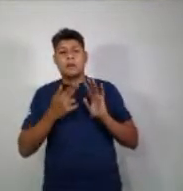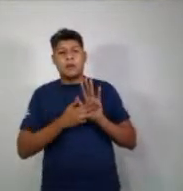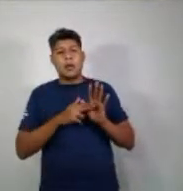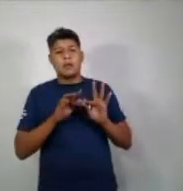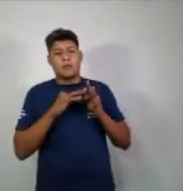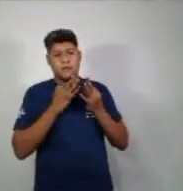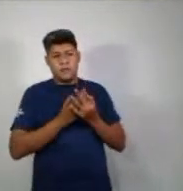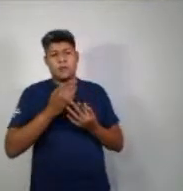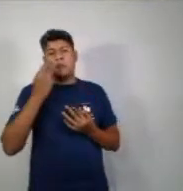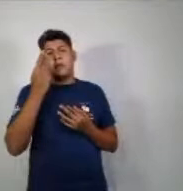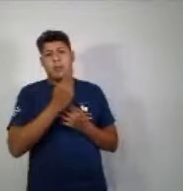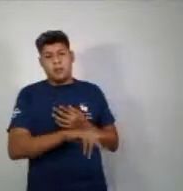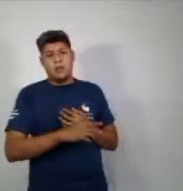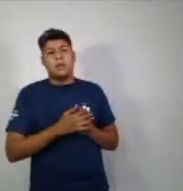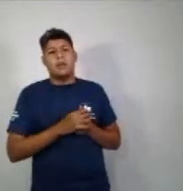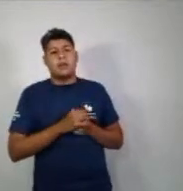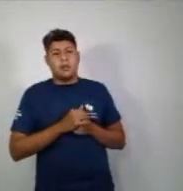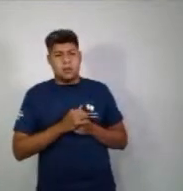dele,